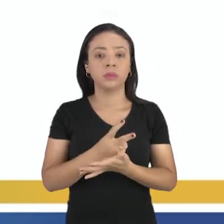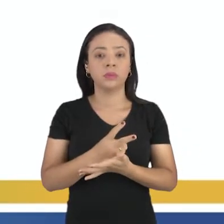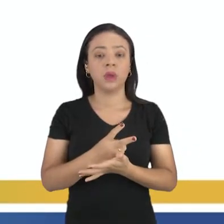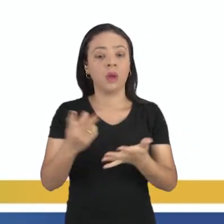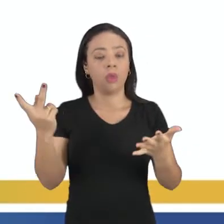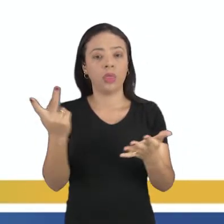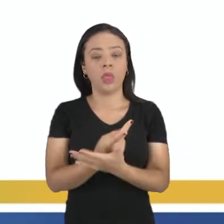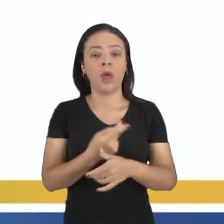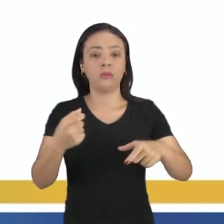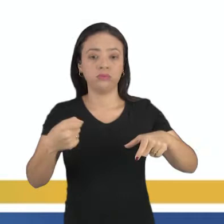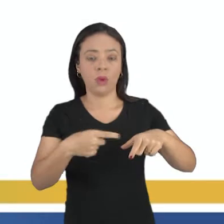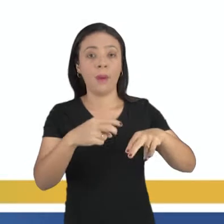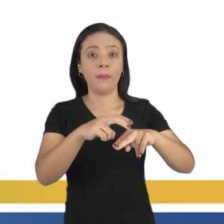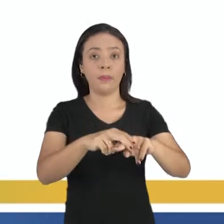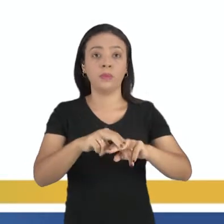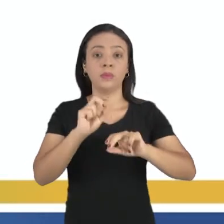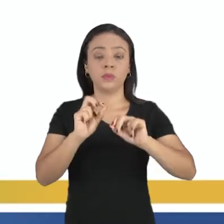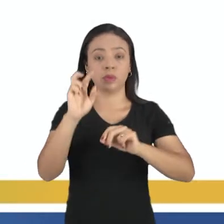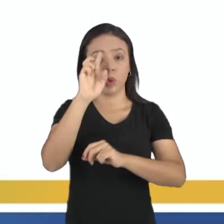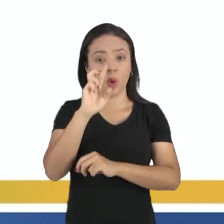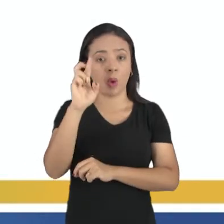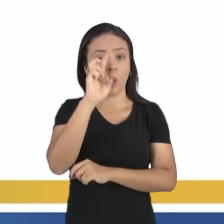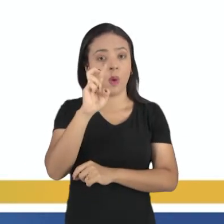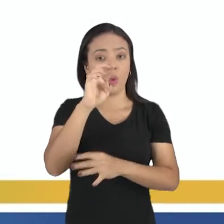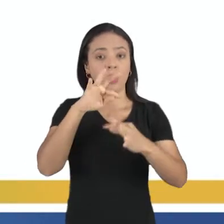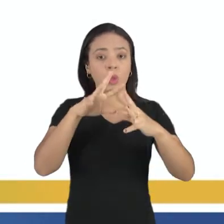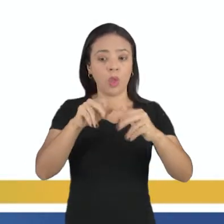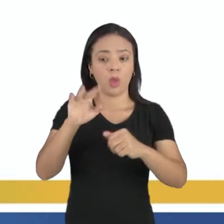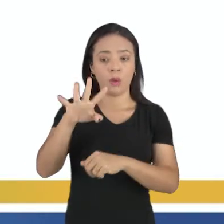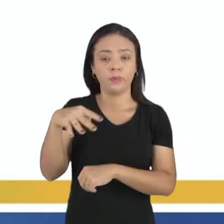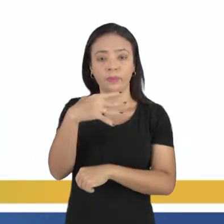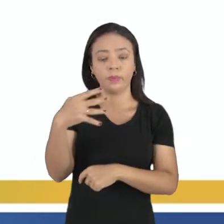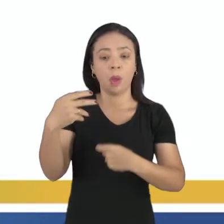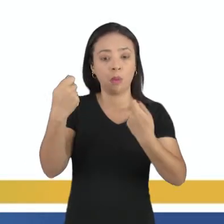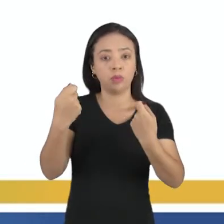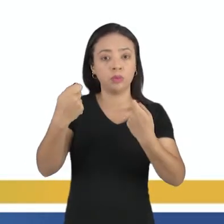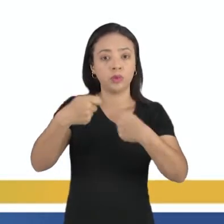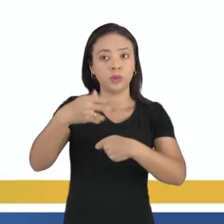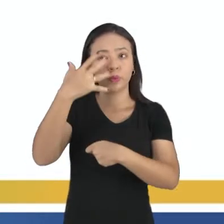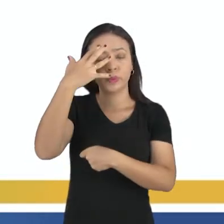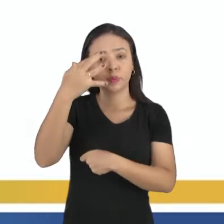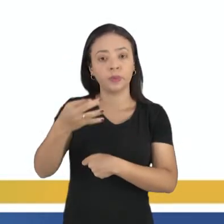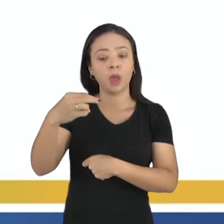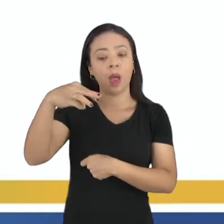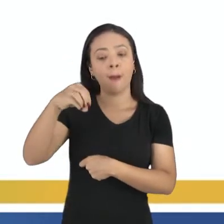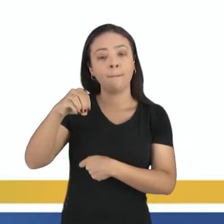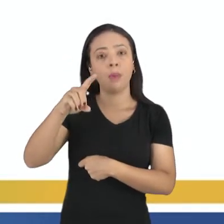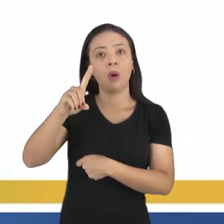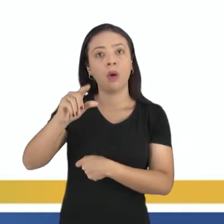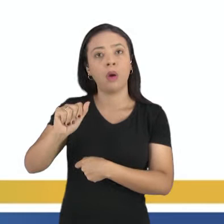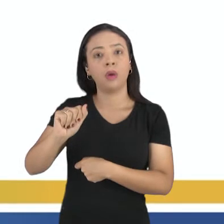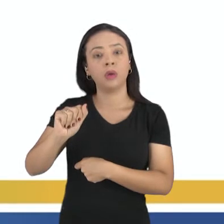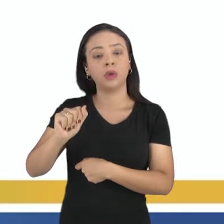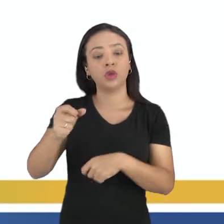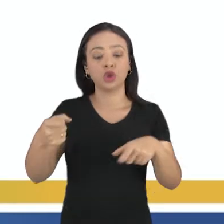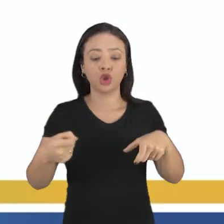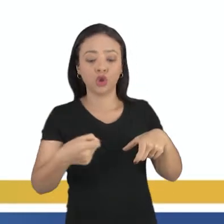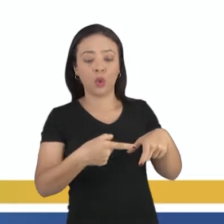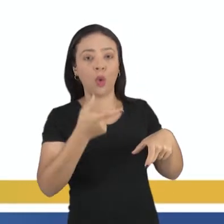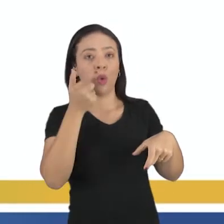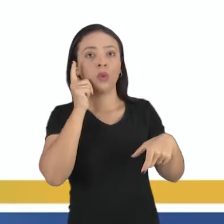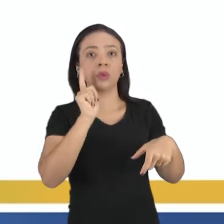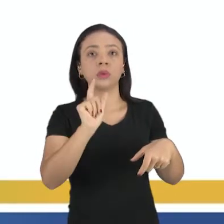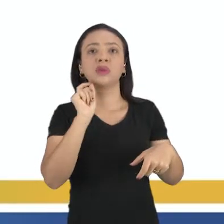certo? Portanto, observando então essa tabela, podemos afirmar que a moda aí, de gols